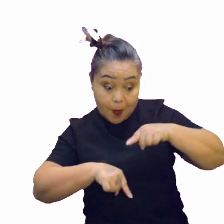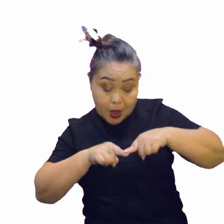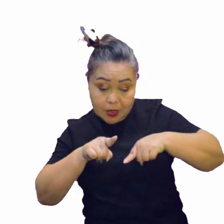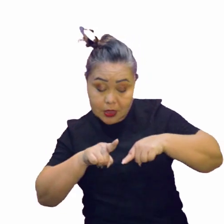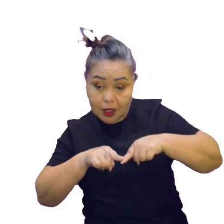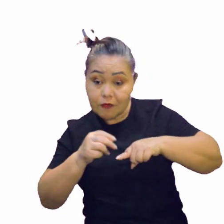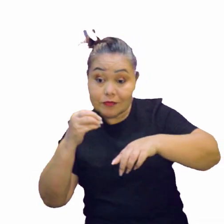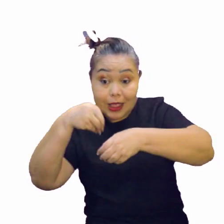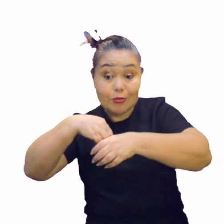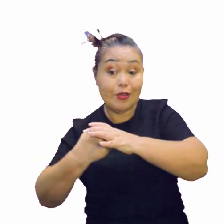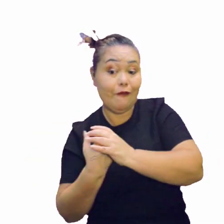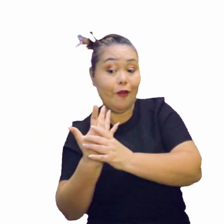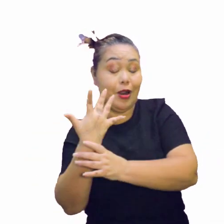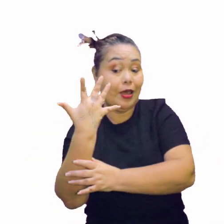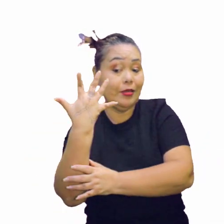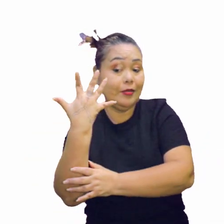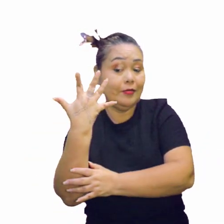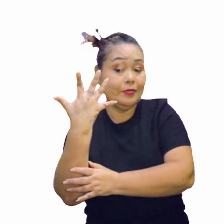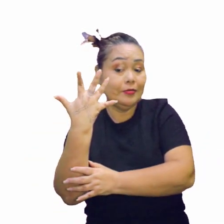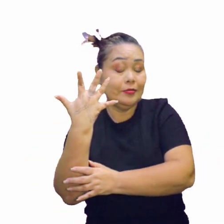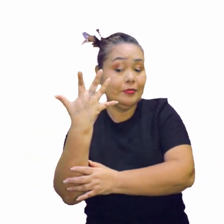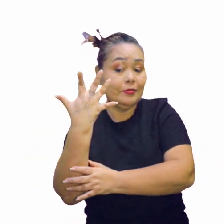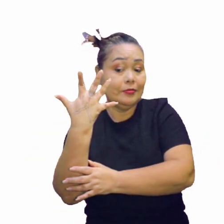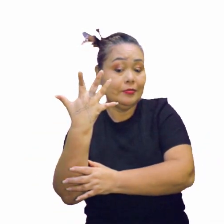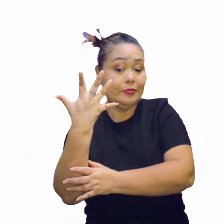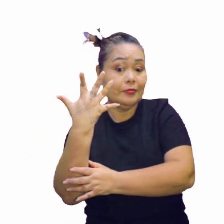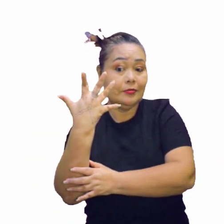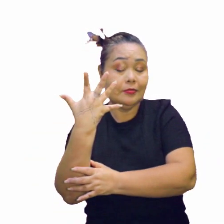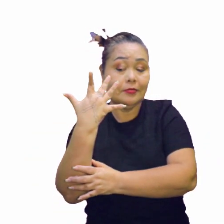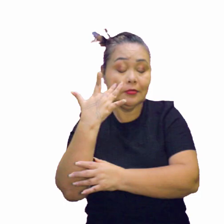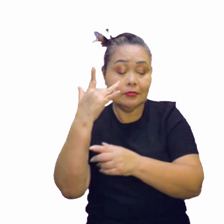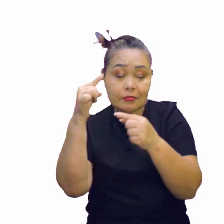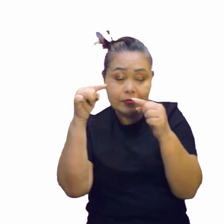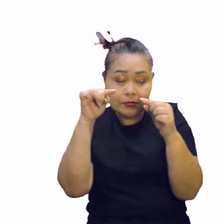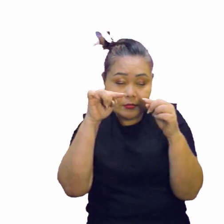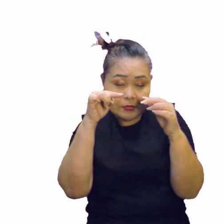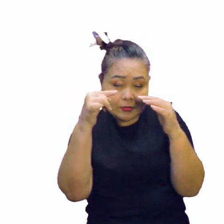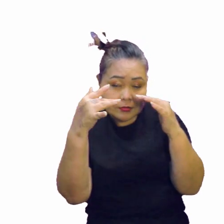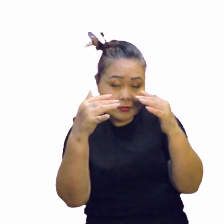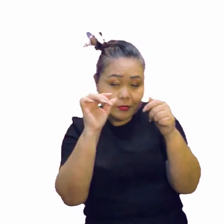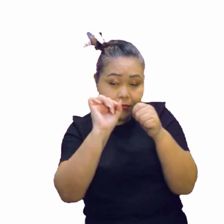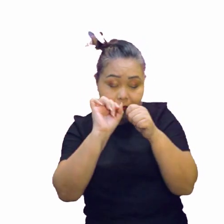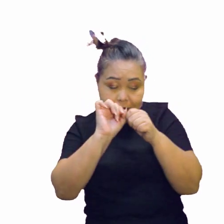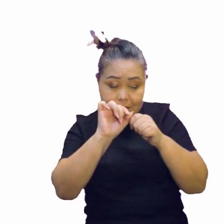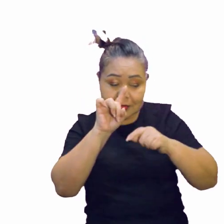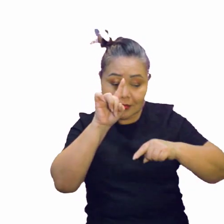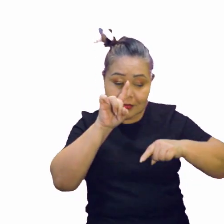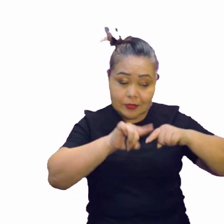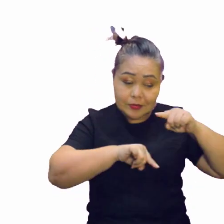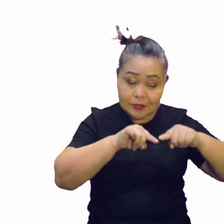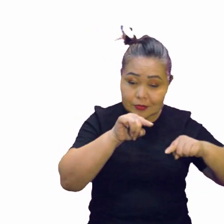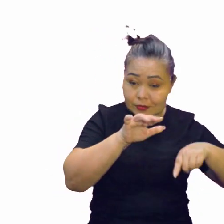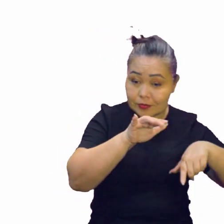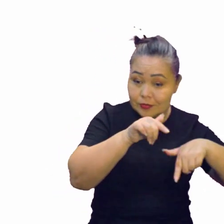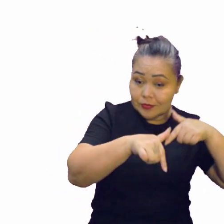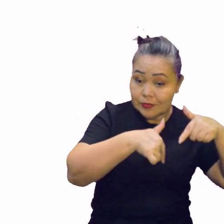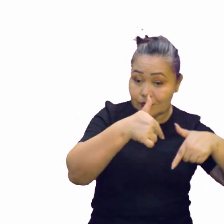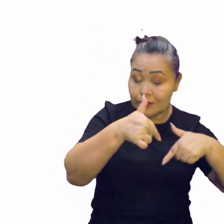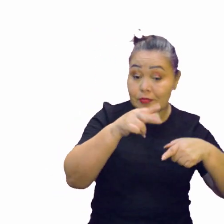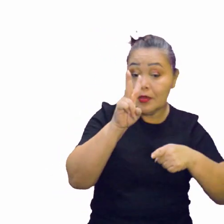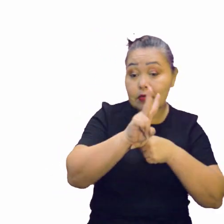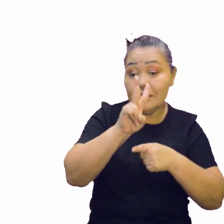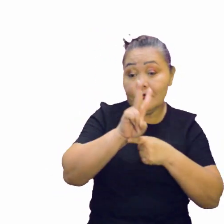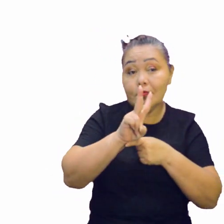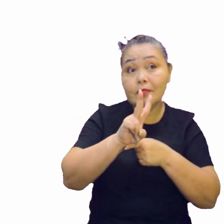florestal em sintonia com a produção de uma cultivar que